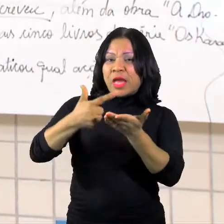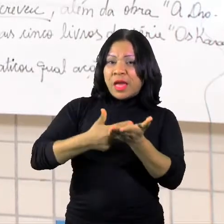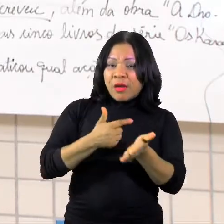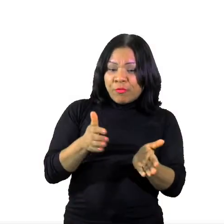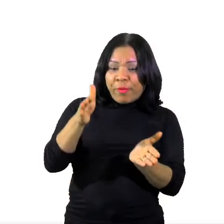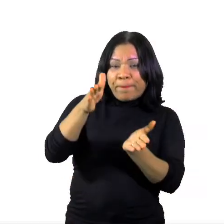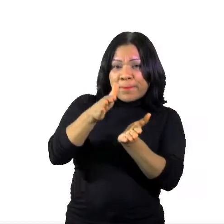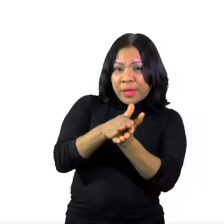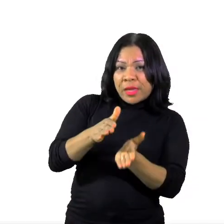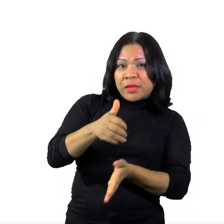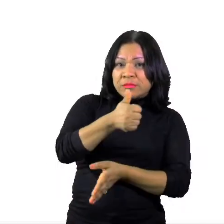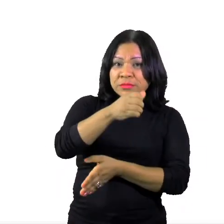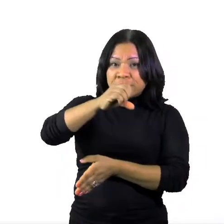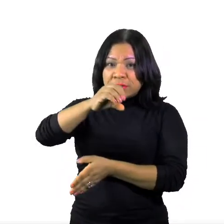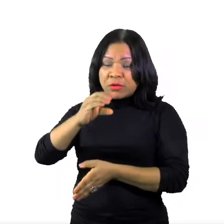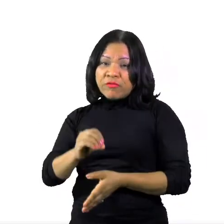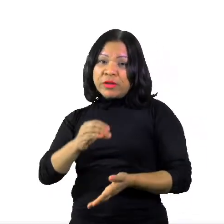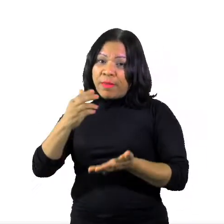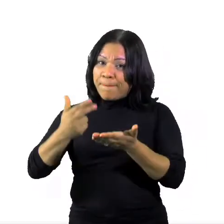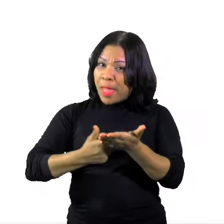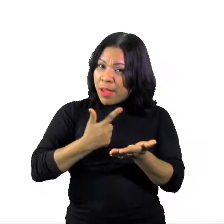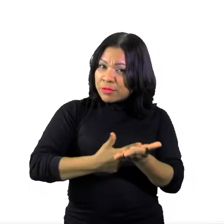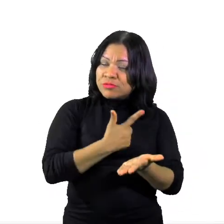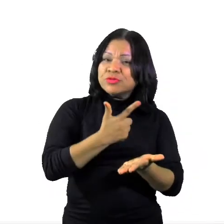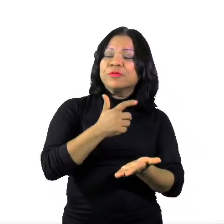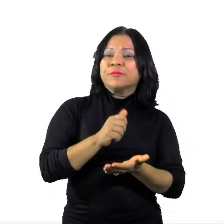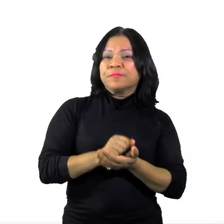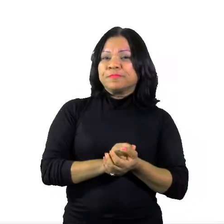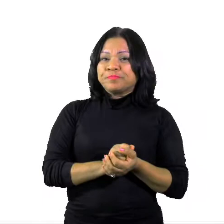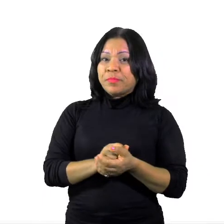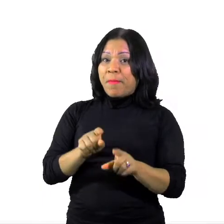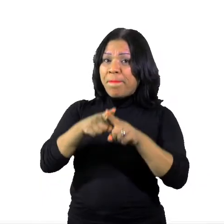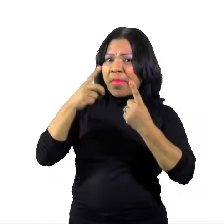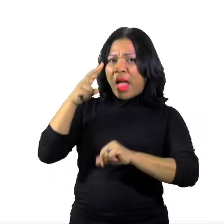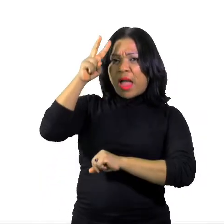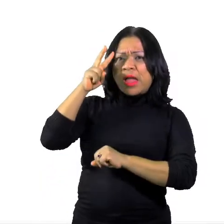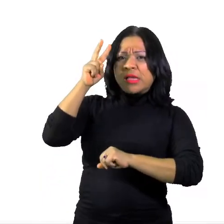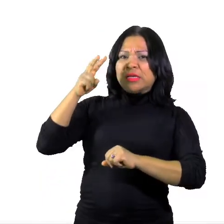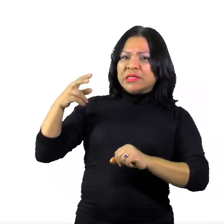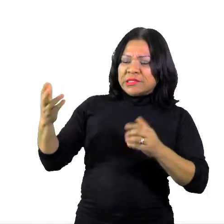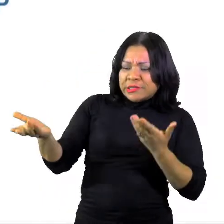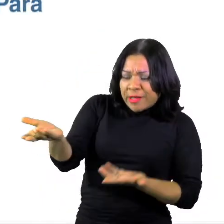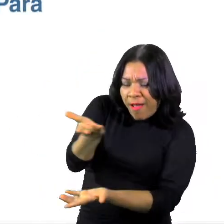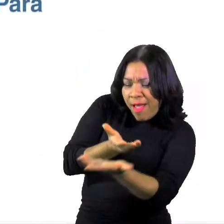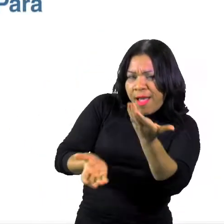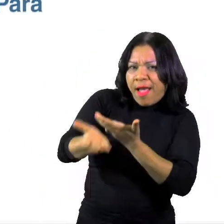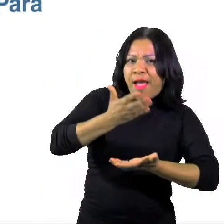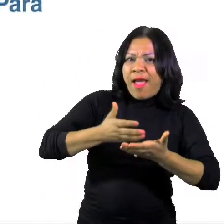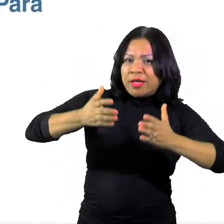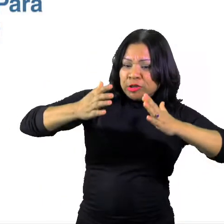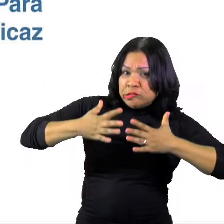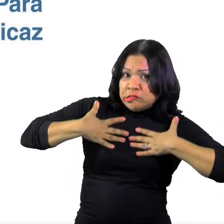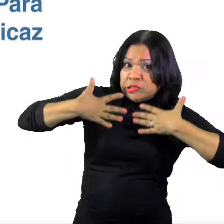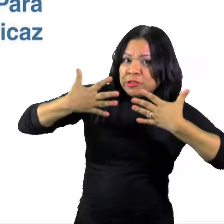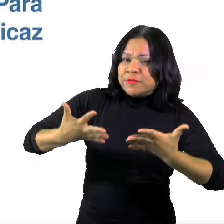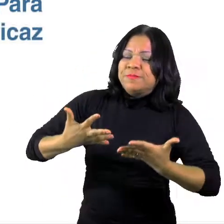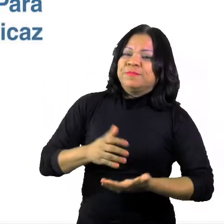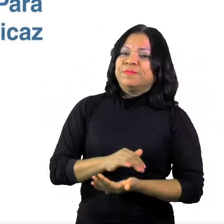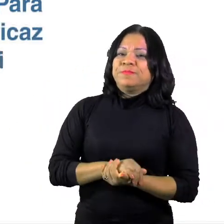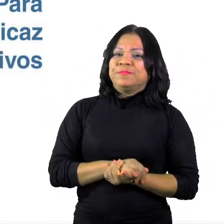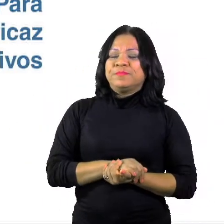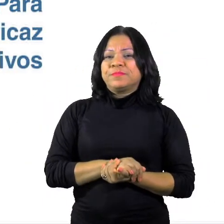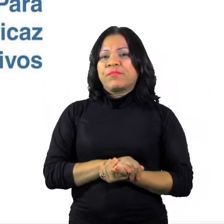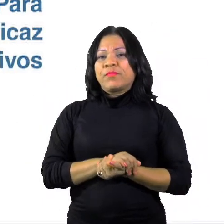190 páginas, mas a história é cheia de reviravoltas e com suspense. O livro traz